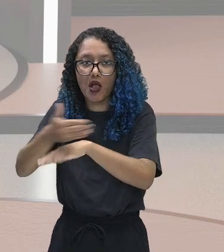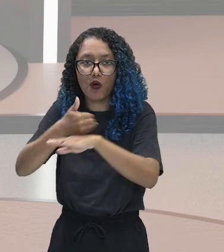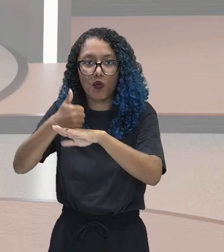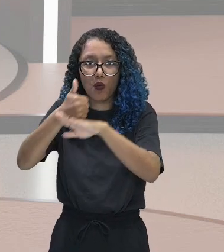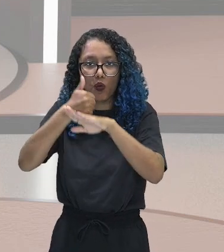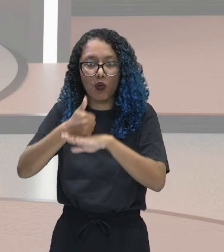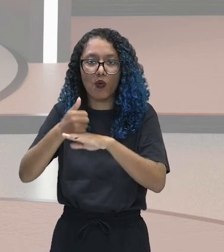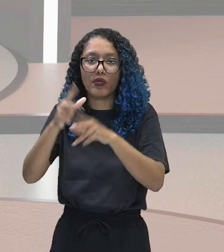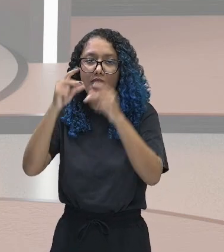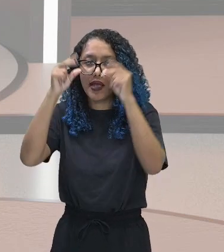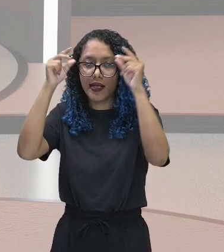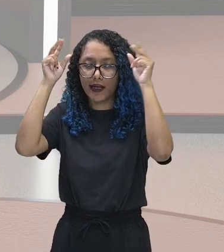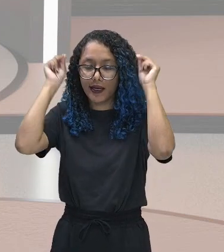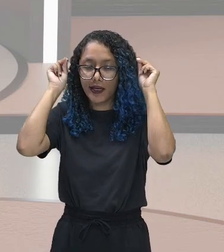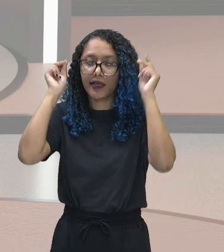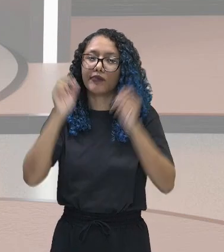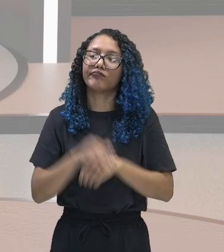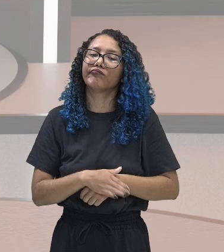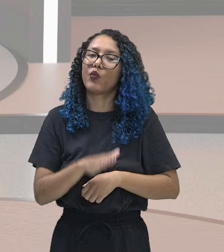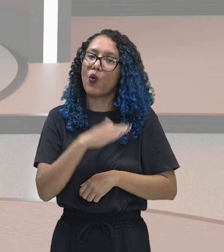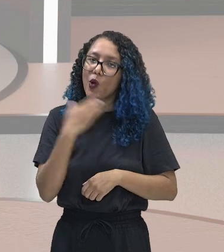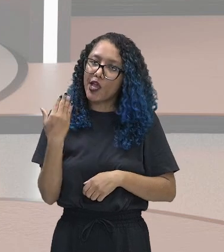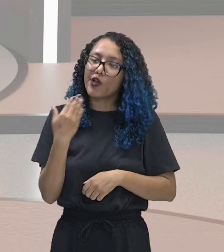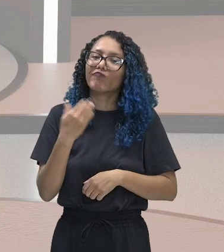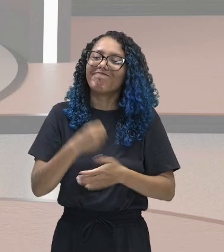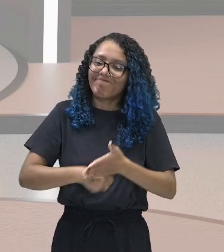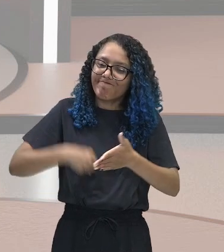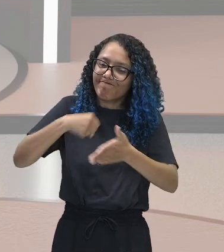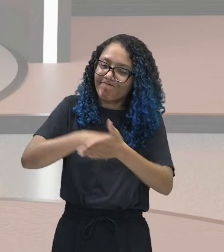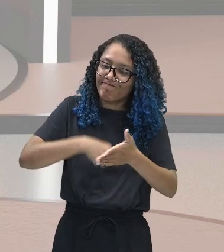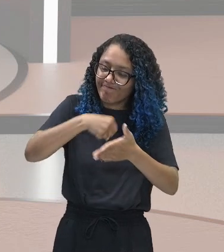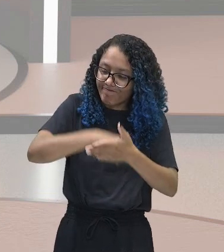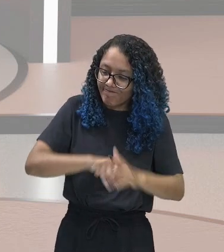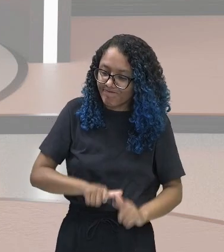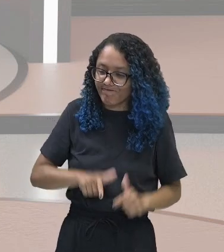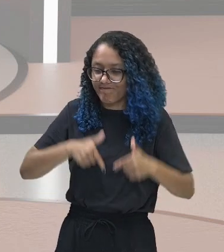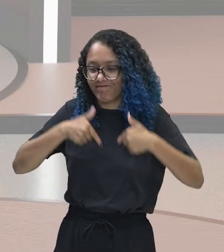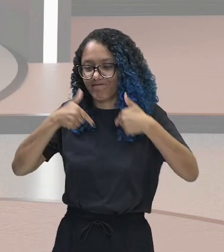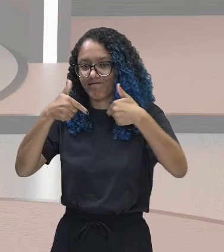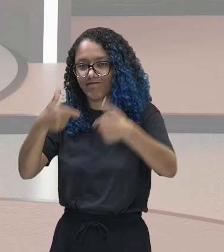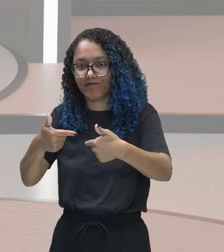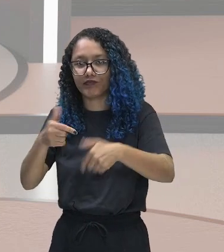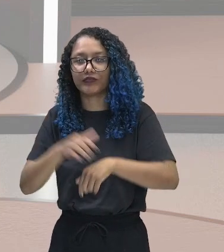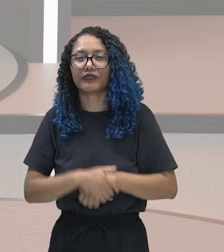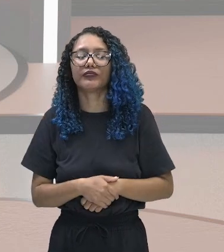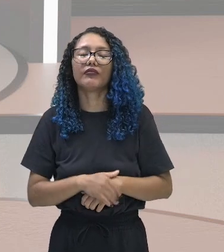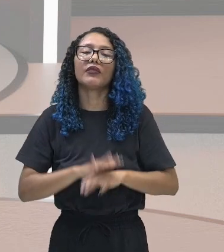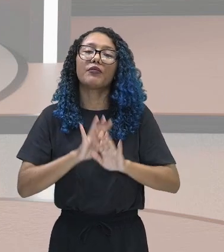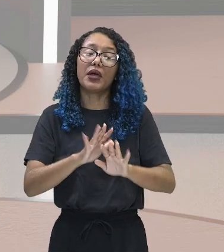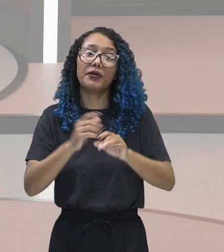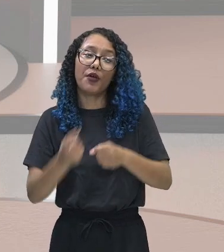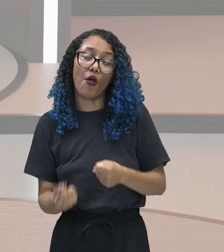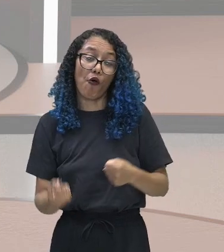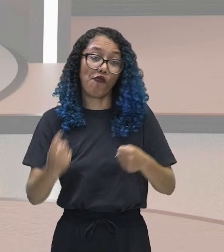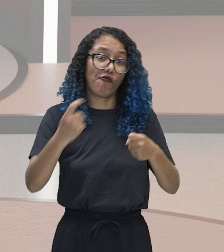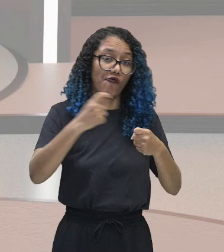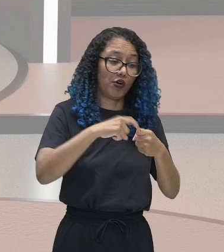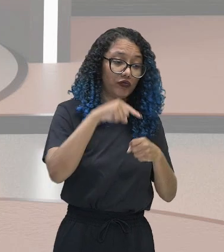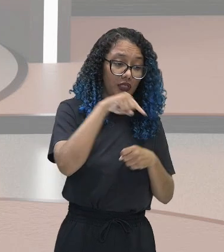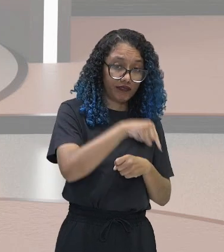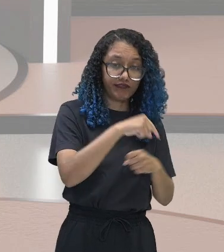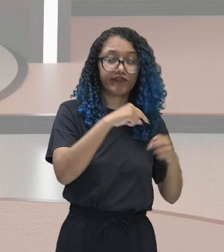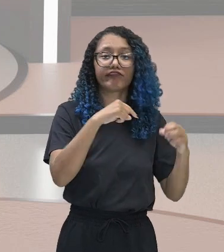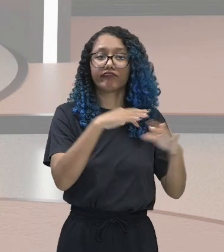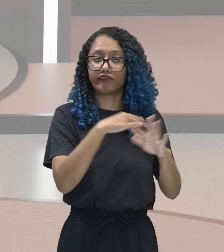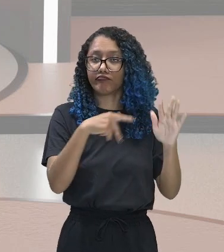isso, tá? Então, o que que acontece? O que que eles vão fazer? Vão voltar, então, para sua cidade,